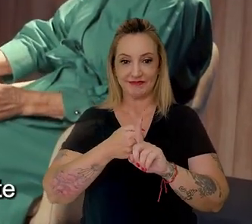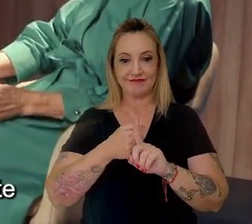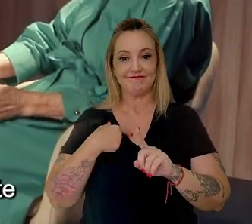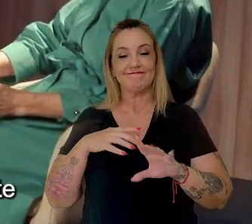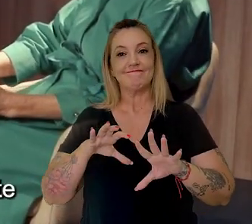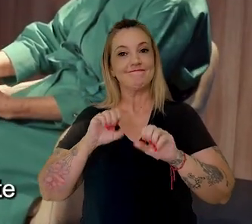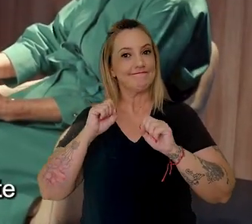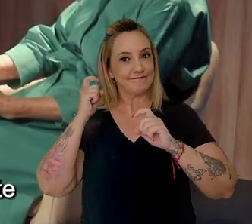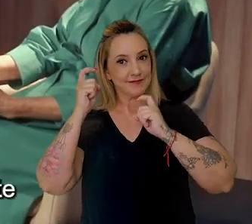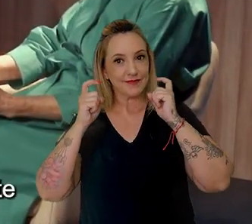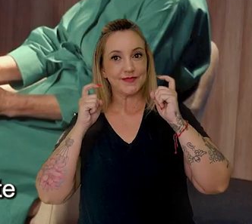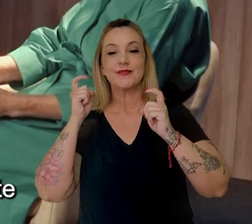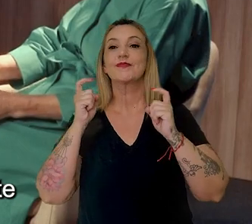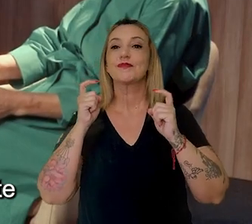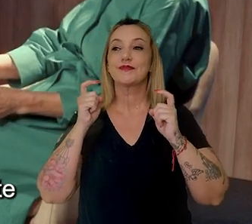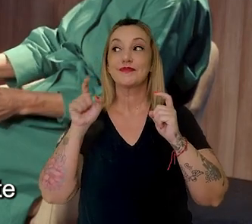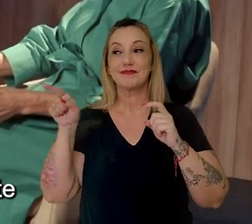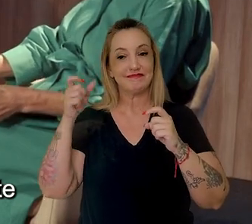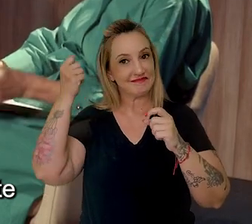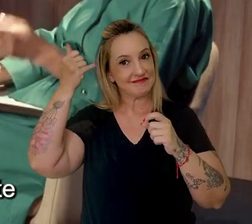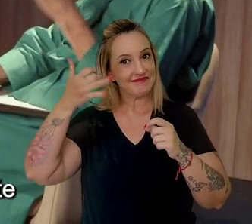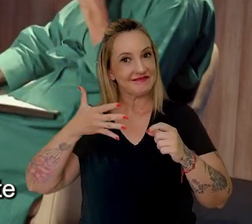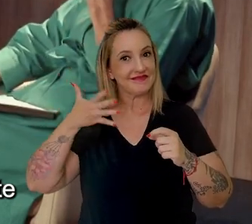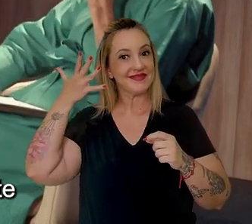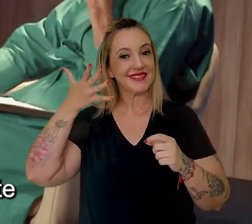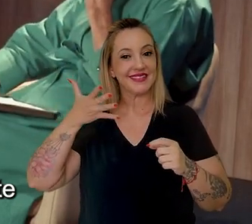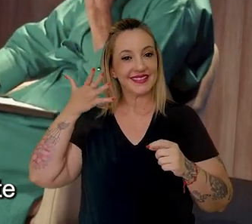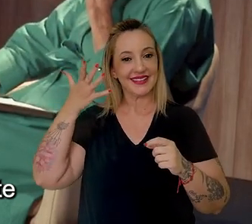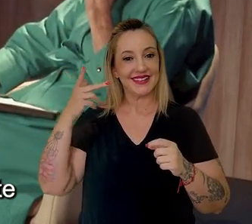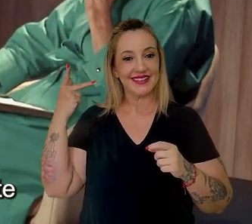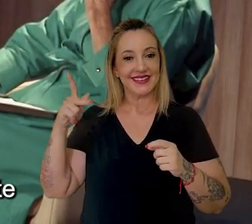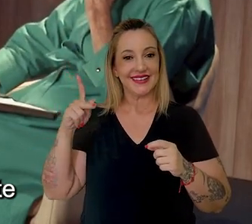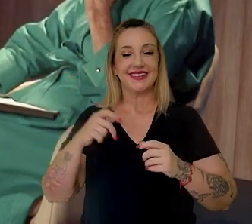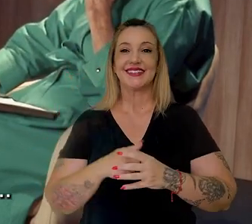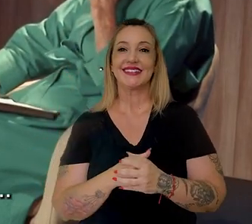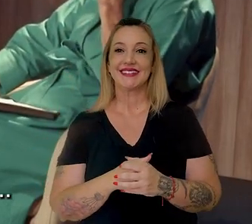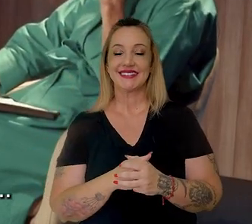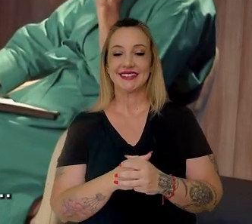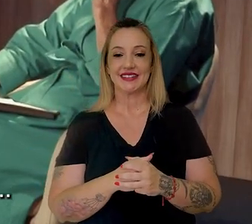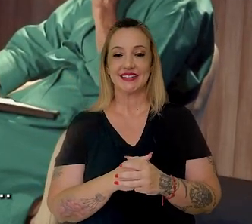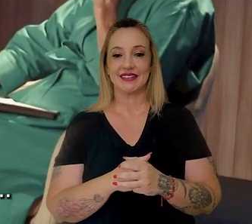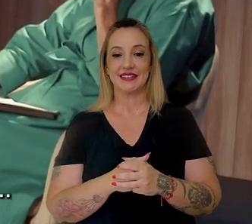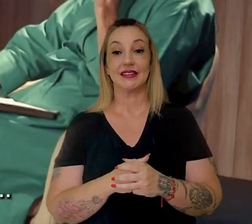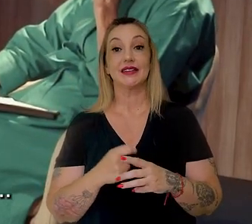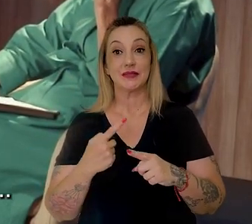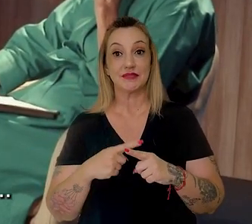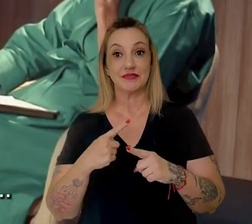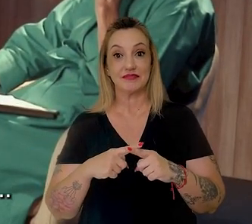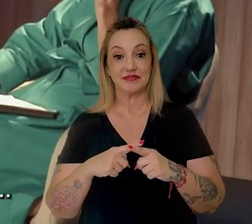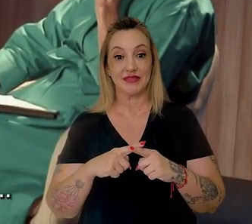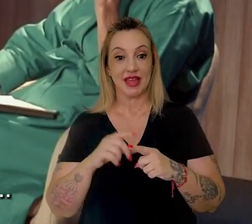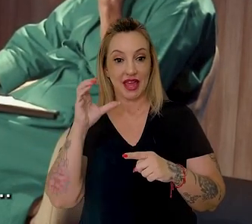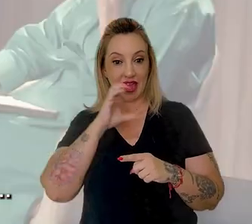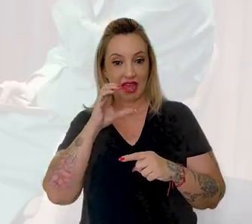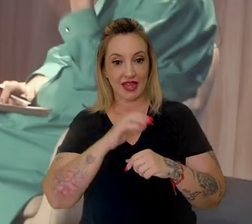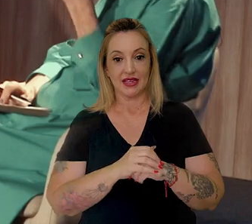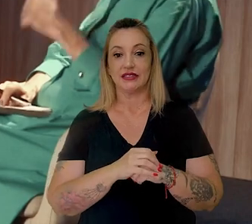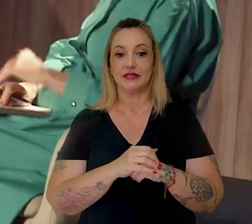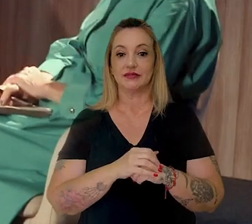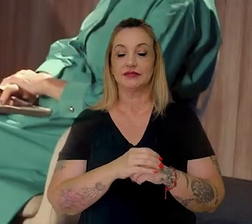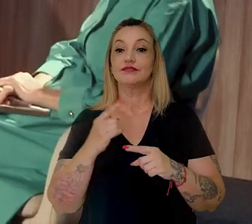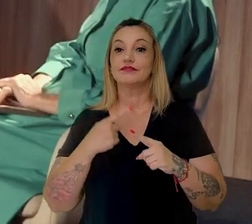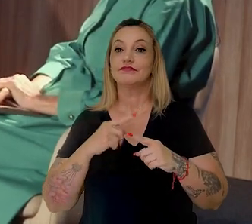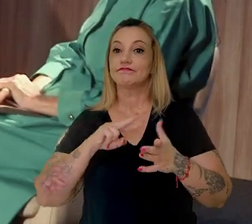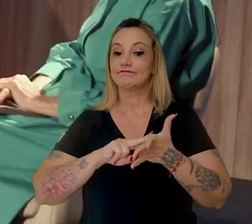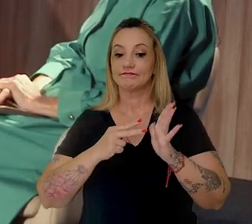sempre assim inspirad e preocupante né porque trá de senso de urgência bastante já Porque o